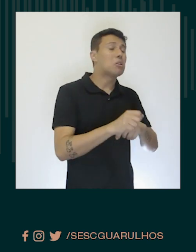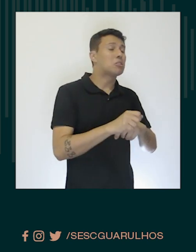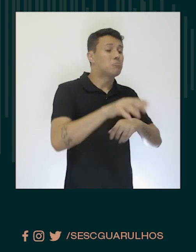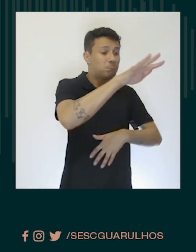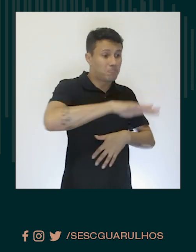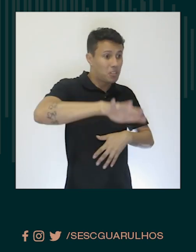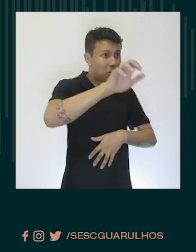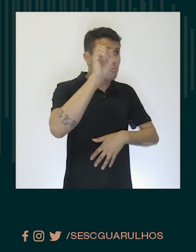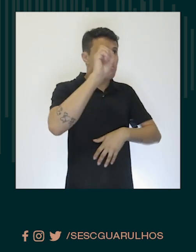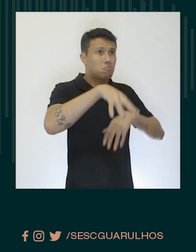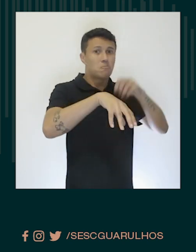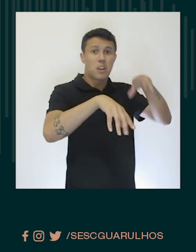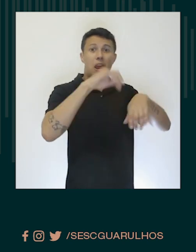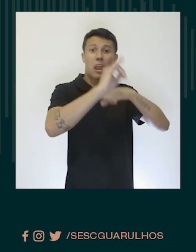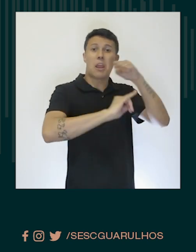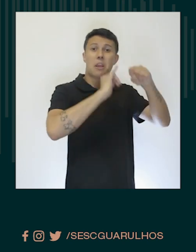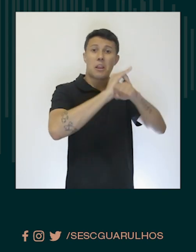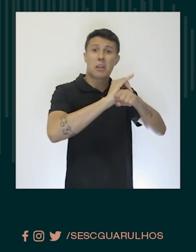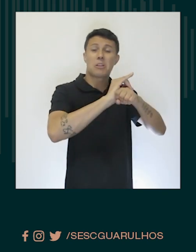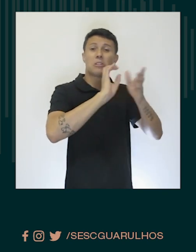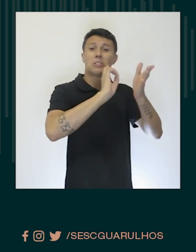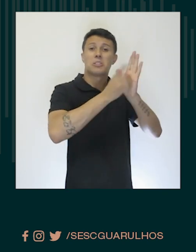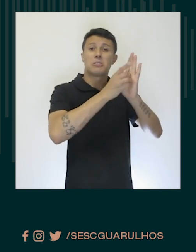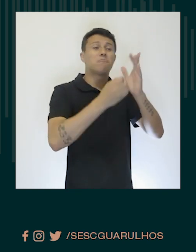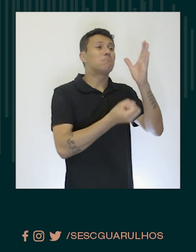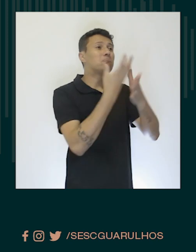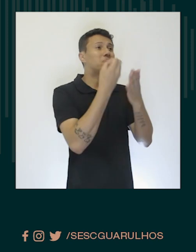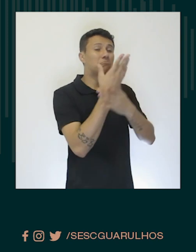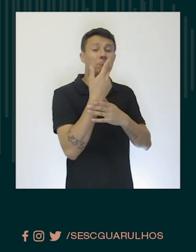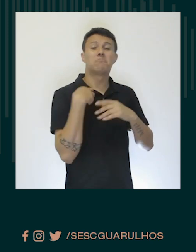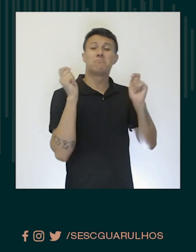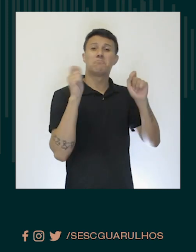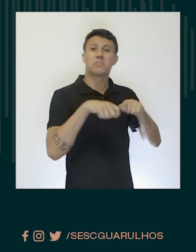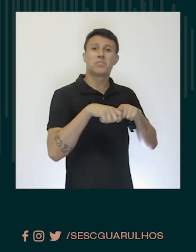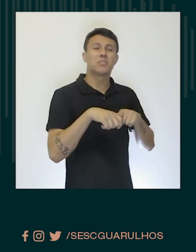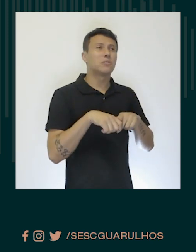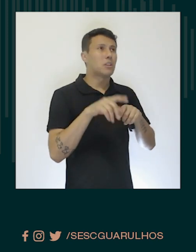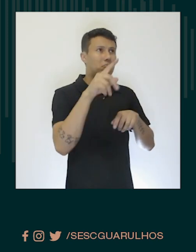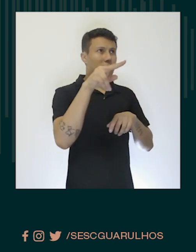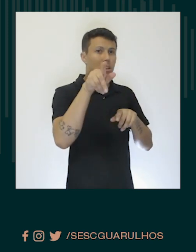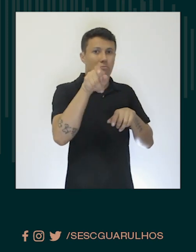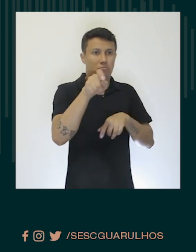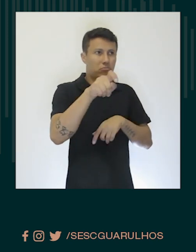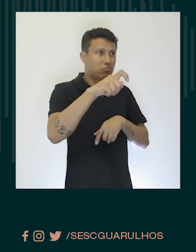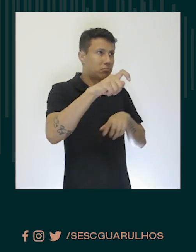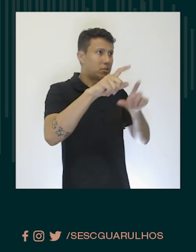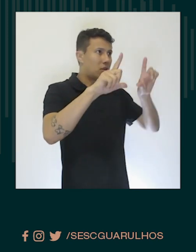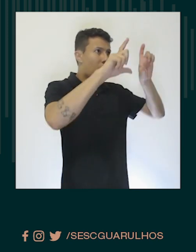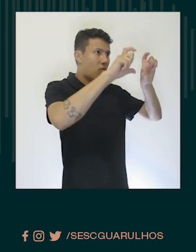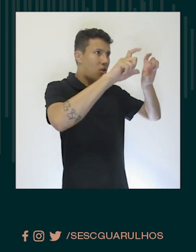espaço que é online, é digital, eles que criaram. E aí você puxa para o lado. Aí você vê a próxima